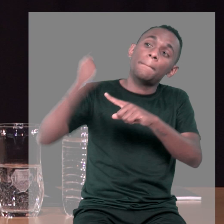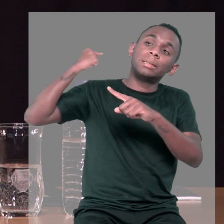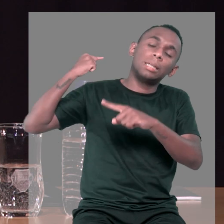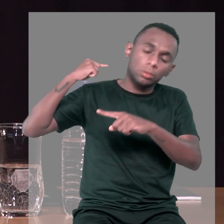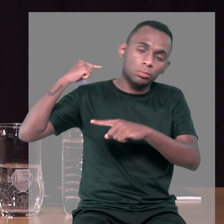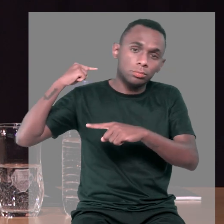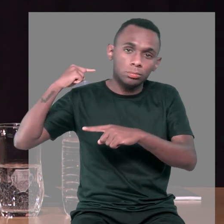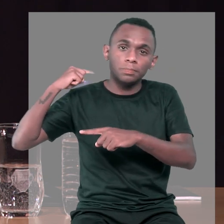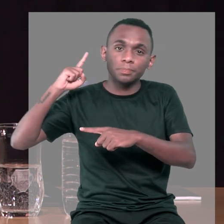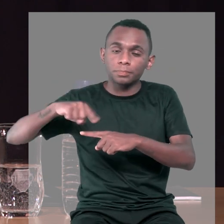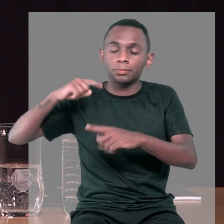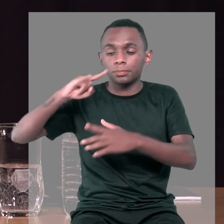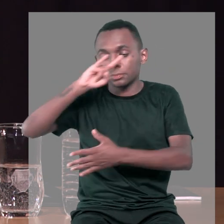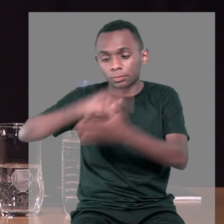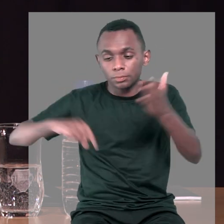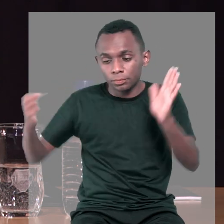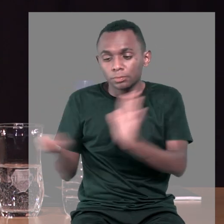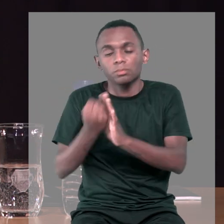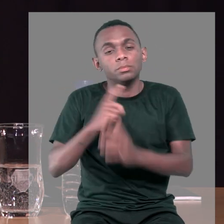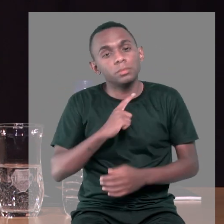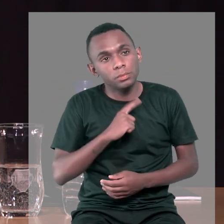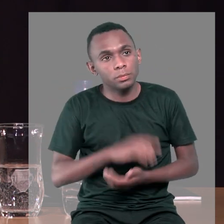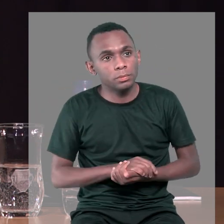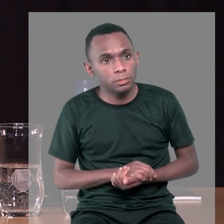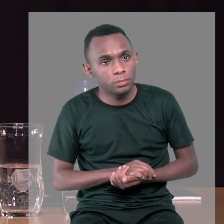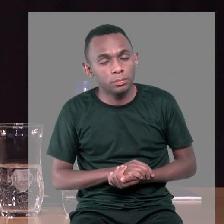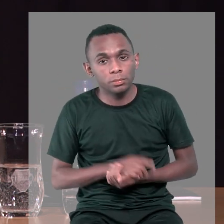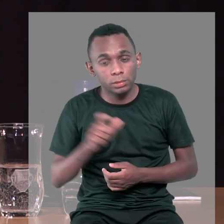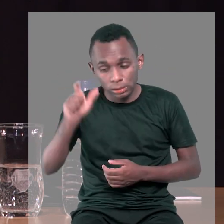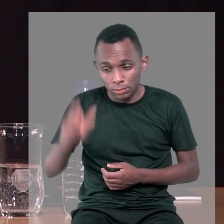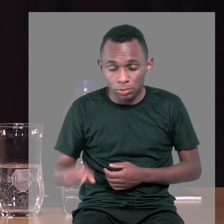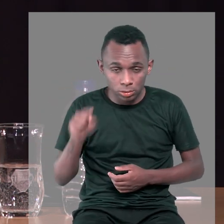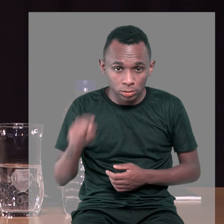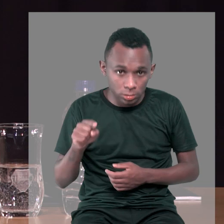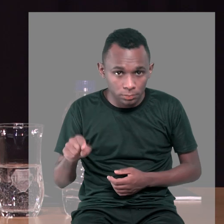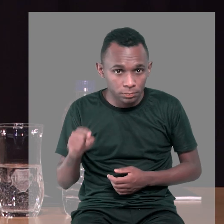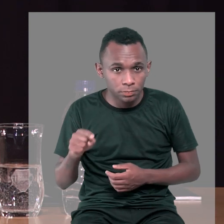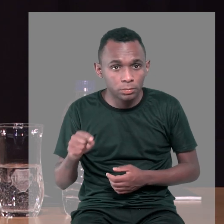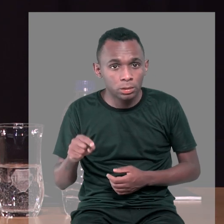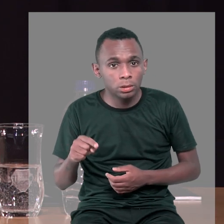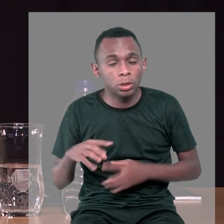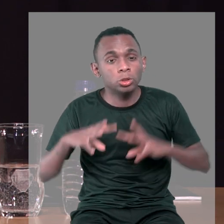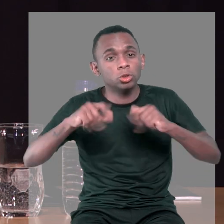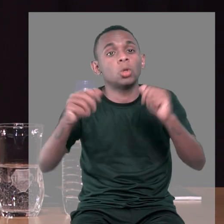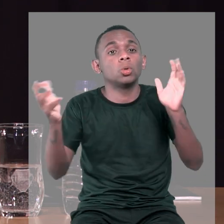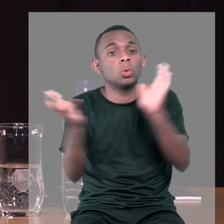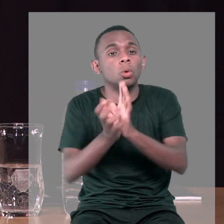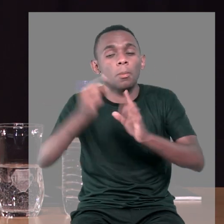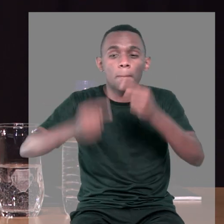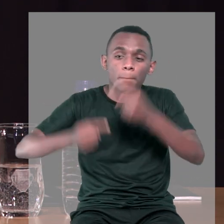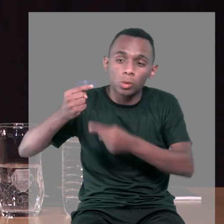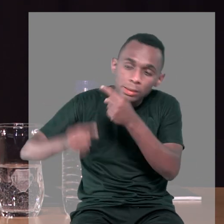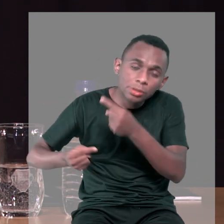necessita de conservar o seu passado, a sua memória factual. É isso que seria uma memória coletiva. Ela não usa o